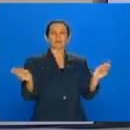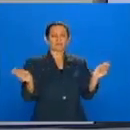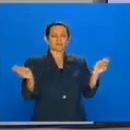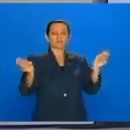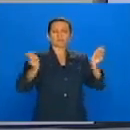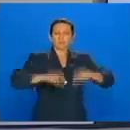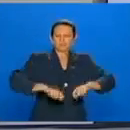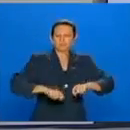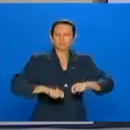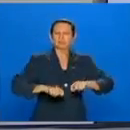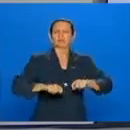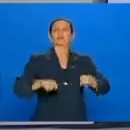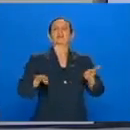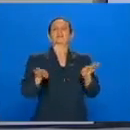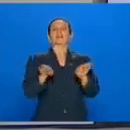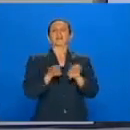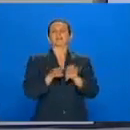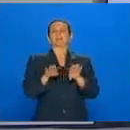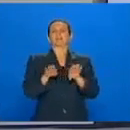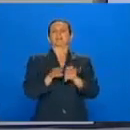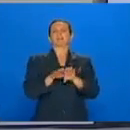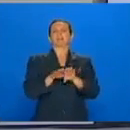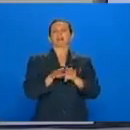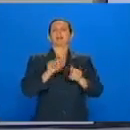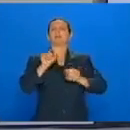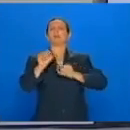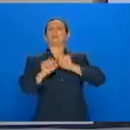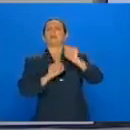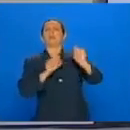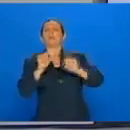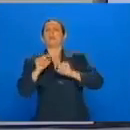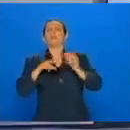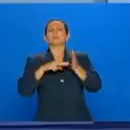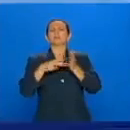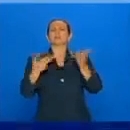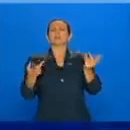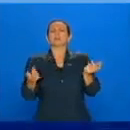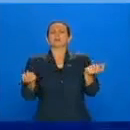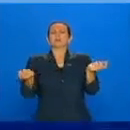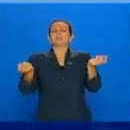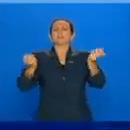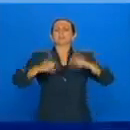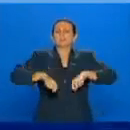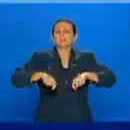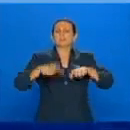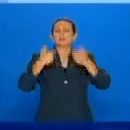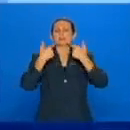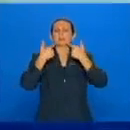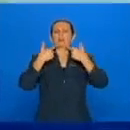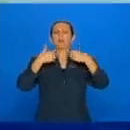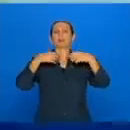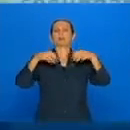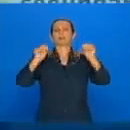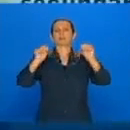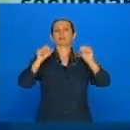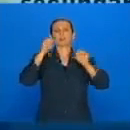O que seria, então, competência linguística para essa autora?